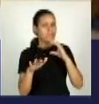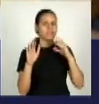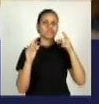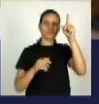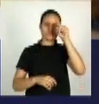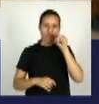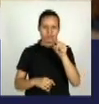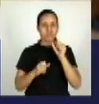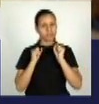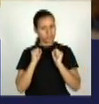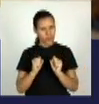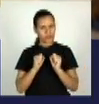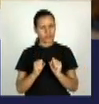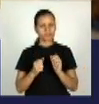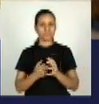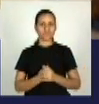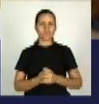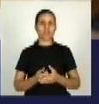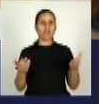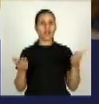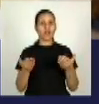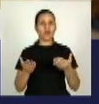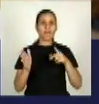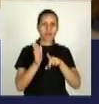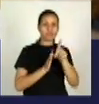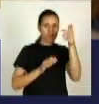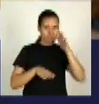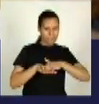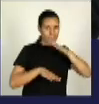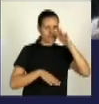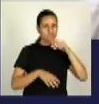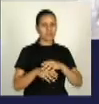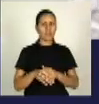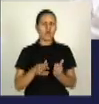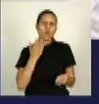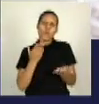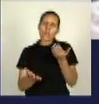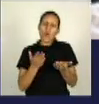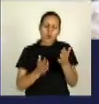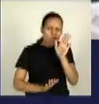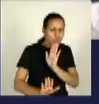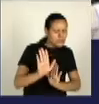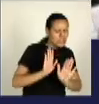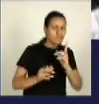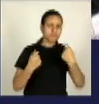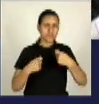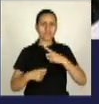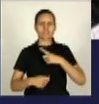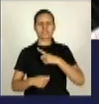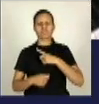de prazer. Vamos ver mais uma pergunta. Outra pergunta do pessoal.